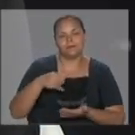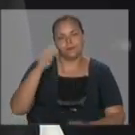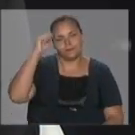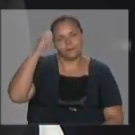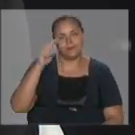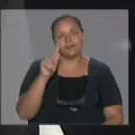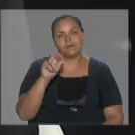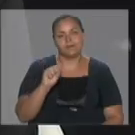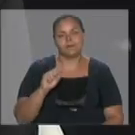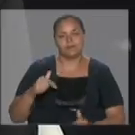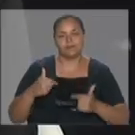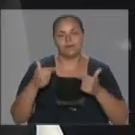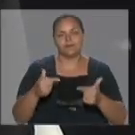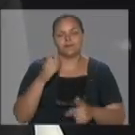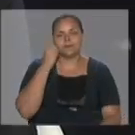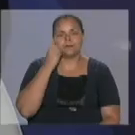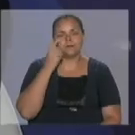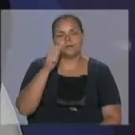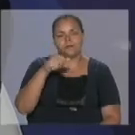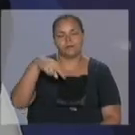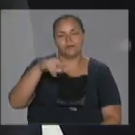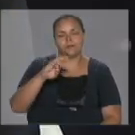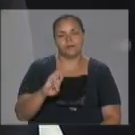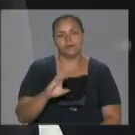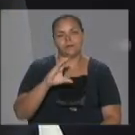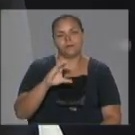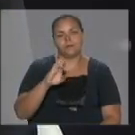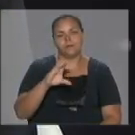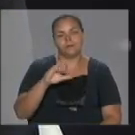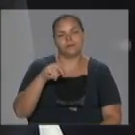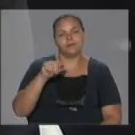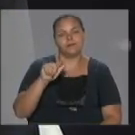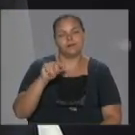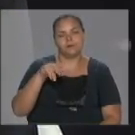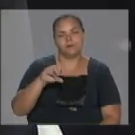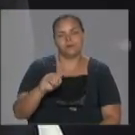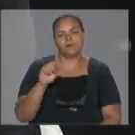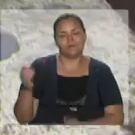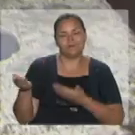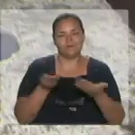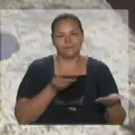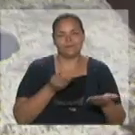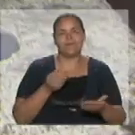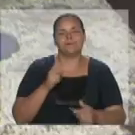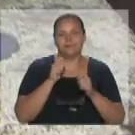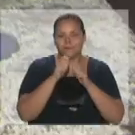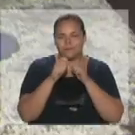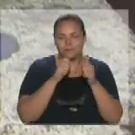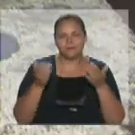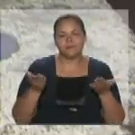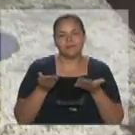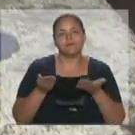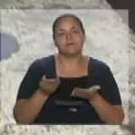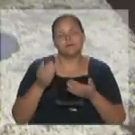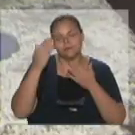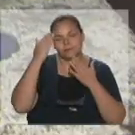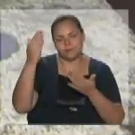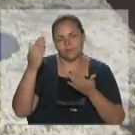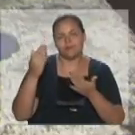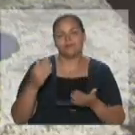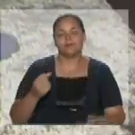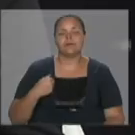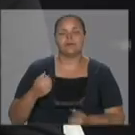A iniciativa foi do deputado André Siciliano, convidado do Alerj Entrevista de hoje. Deputado, muito obrigada por ter vindo ao Alerj